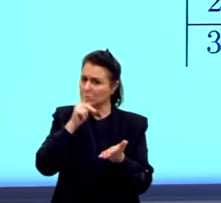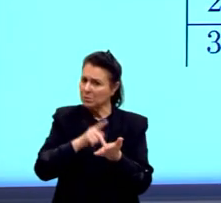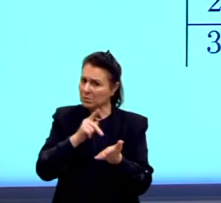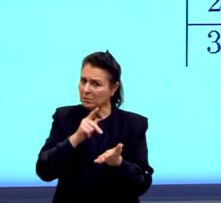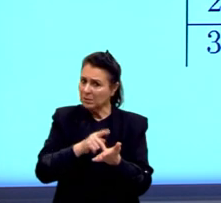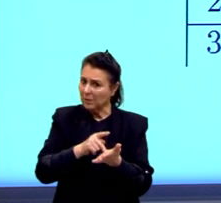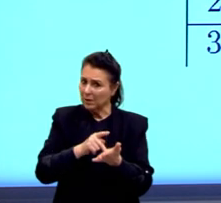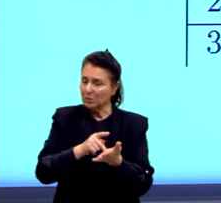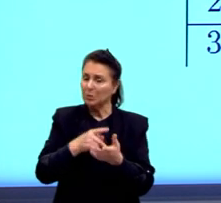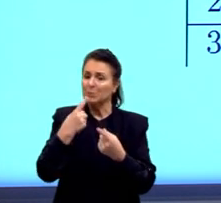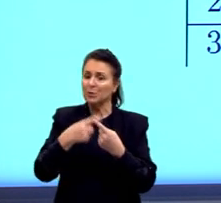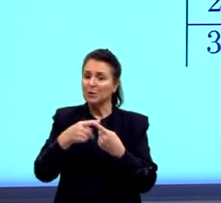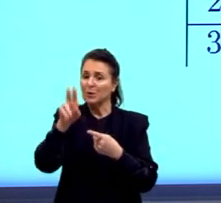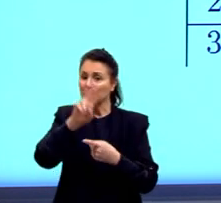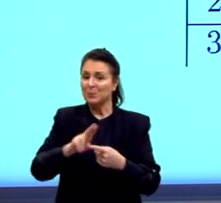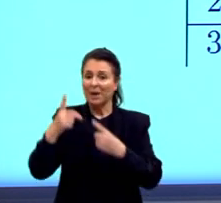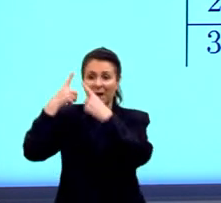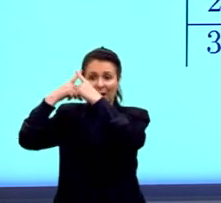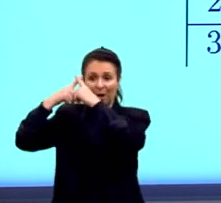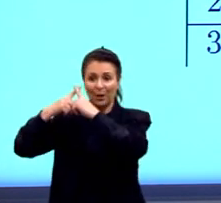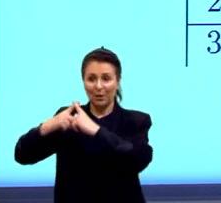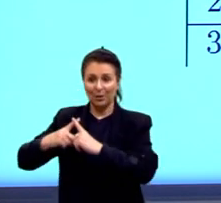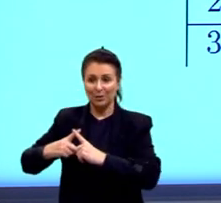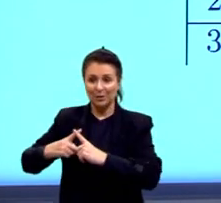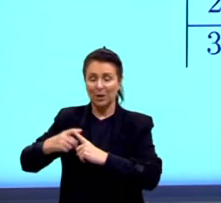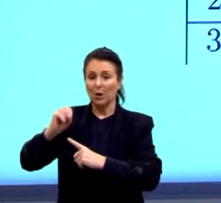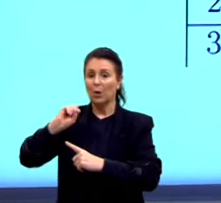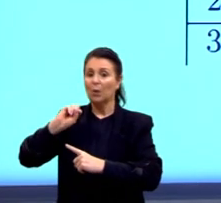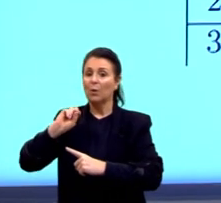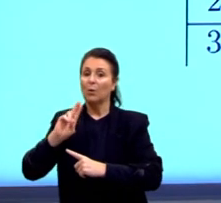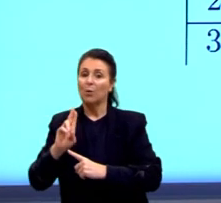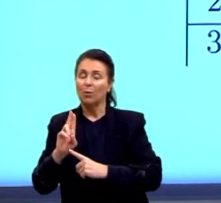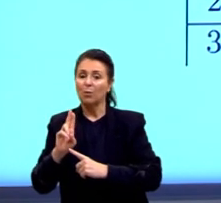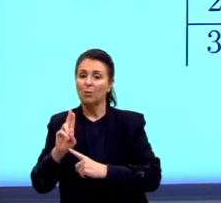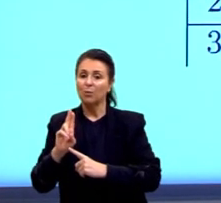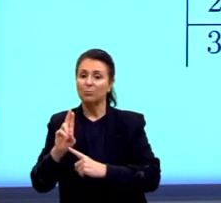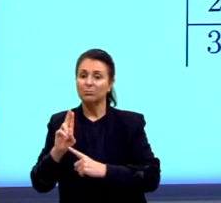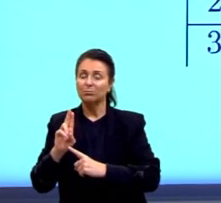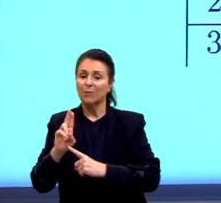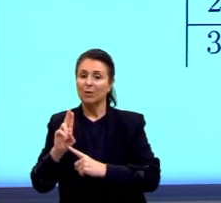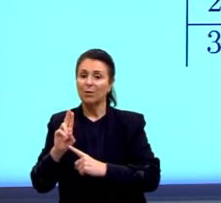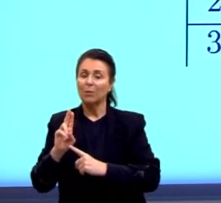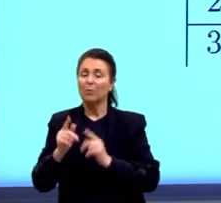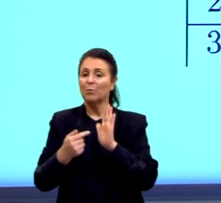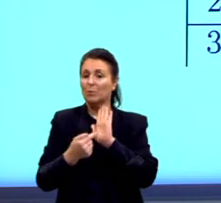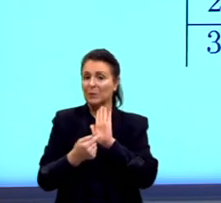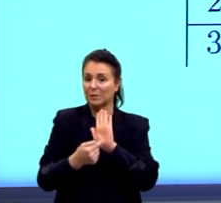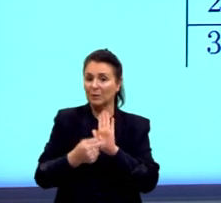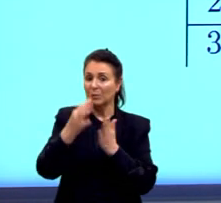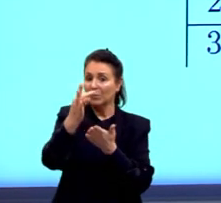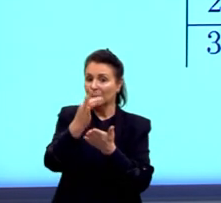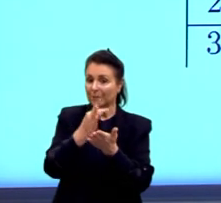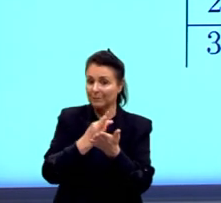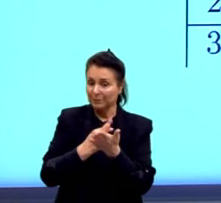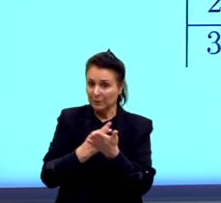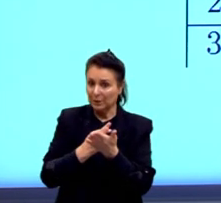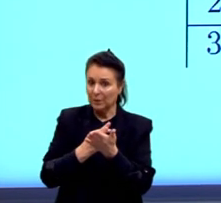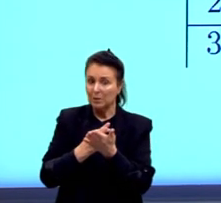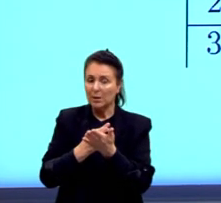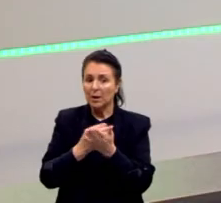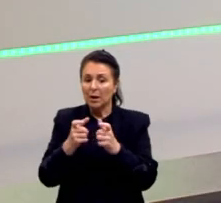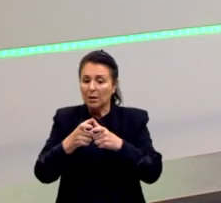trabalham com a lógica ou segundo ali né trazer um exemplo mais textual se a demanda